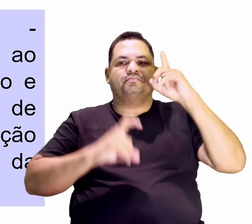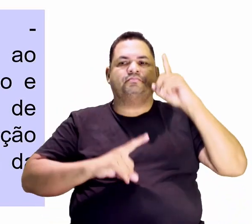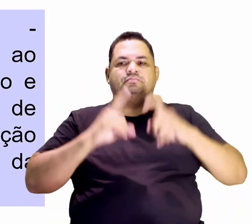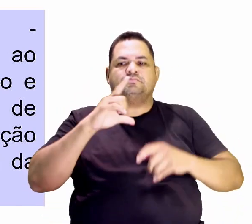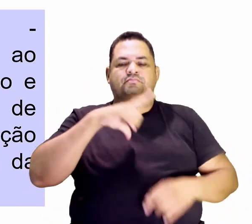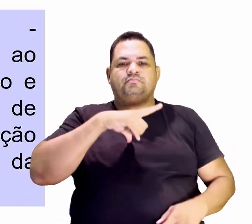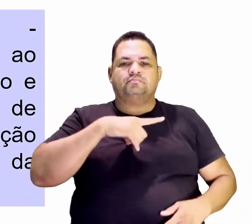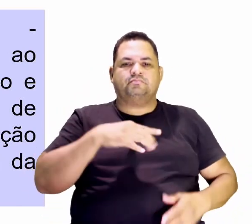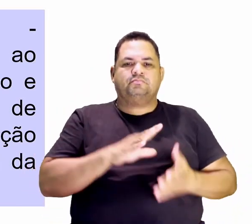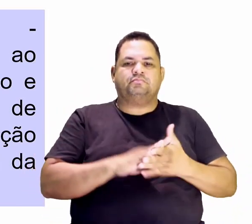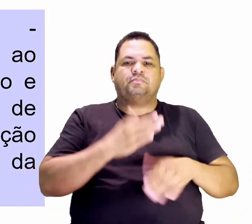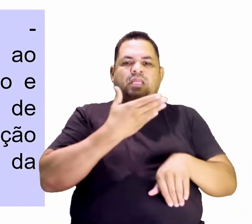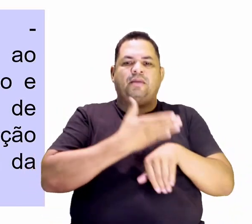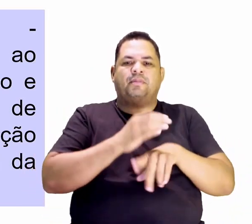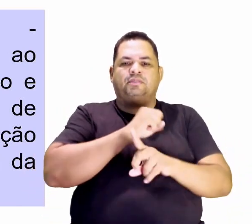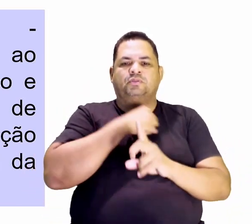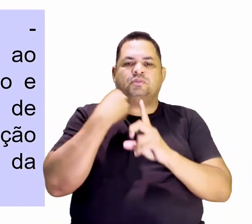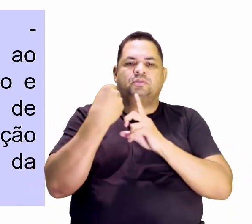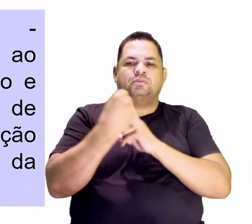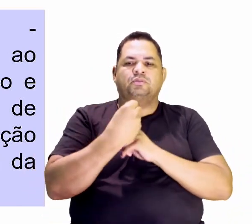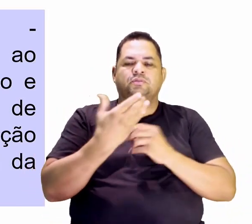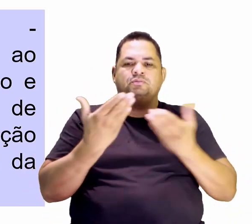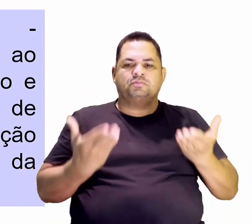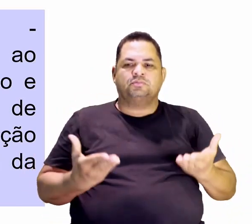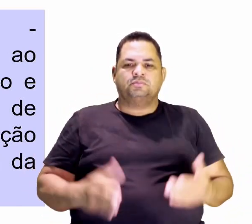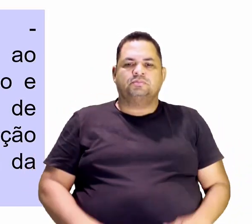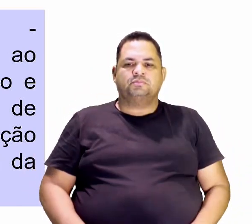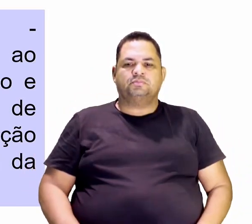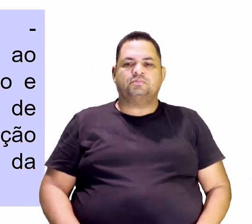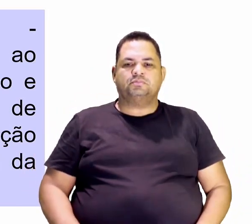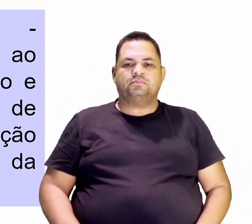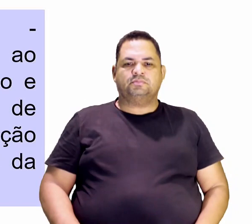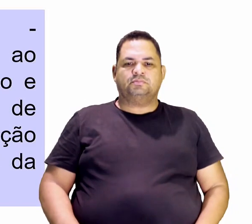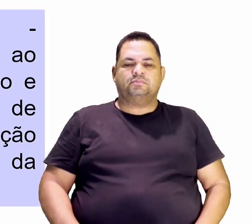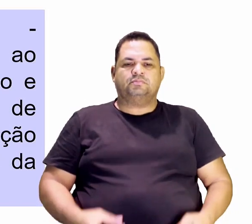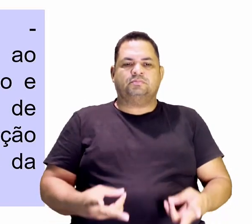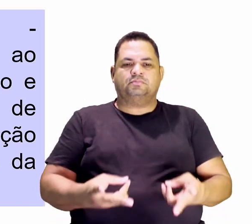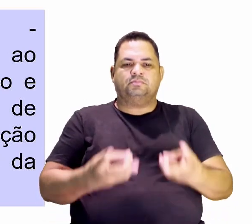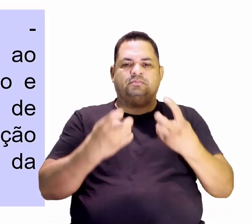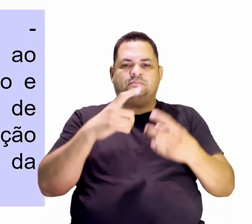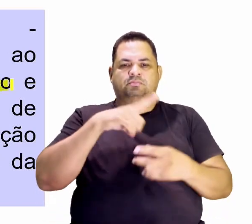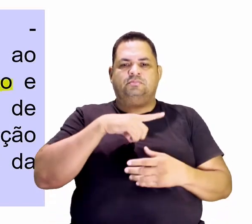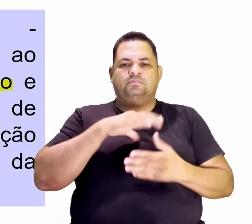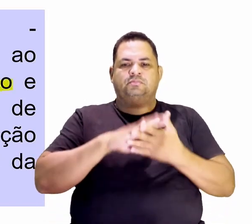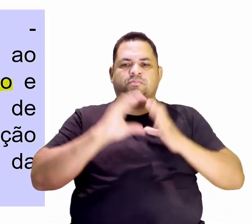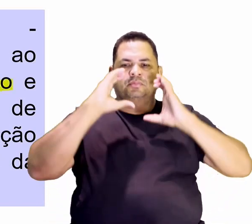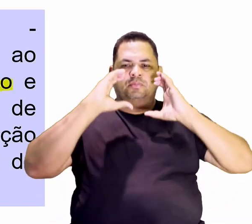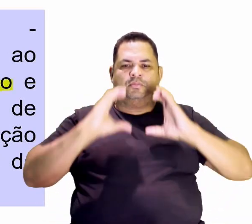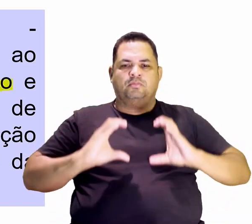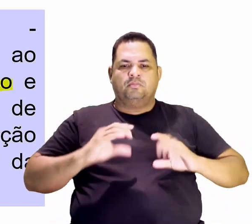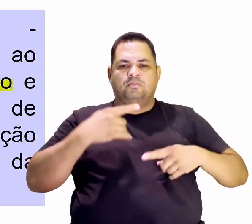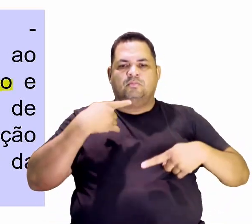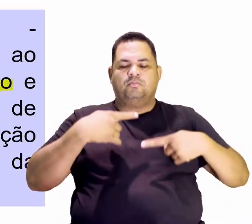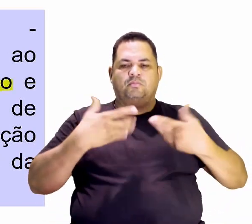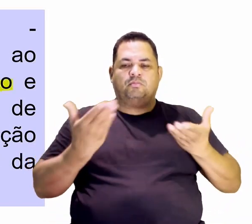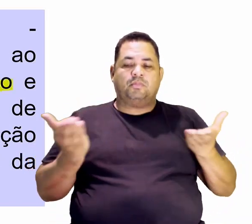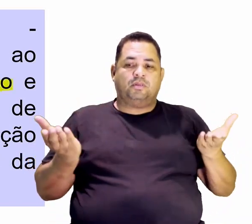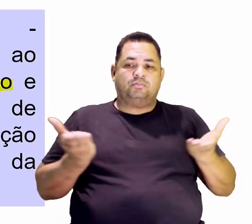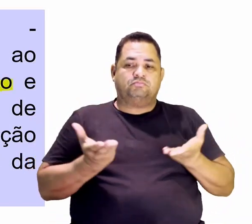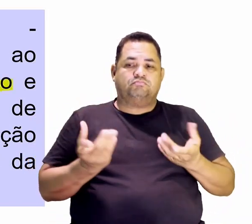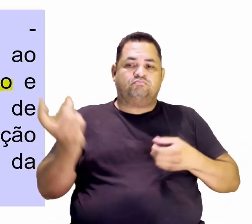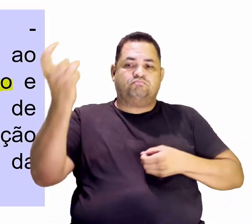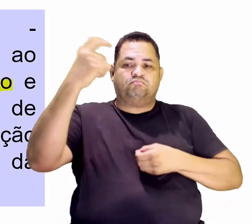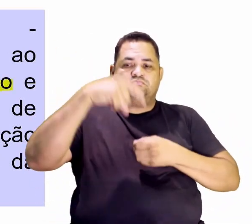as práticas sociais. Nas práticas sociais, a gente percebe aí que existe um comportamento agora voltado